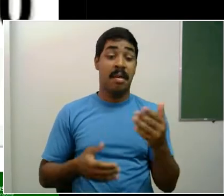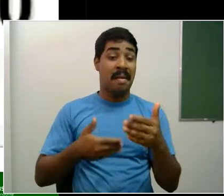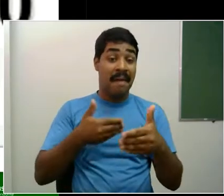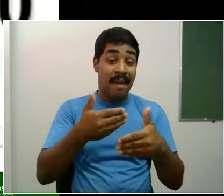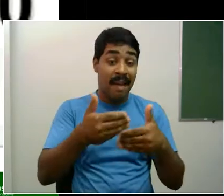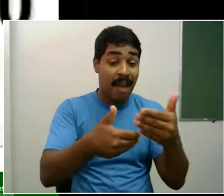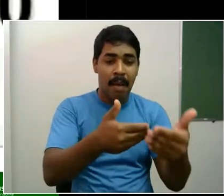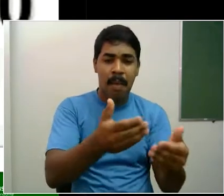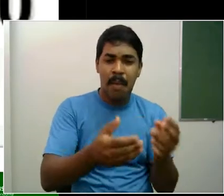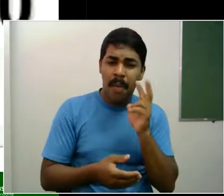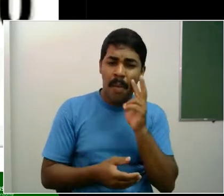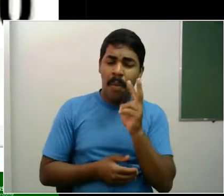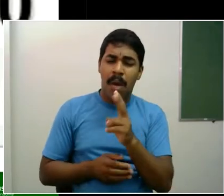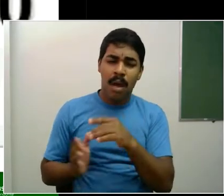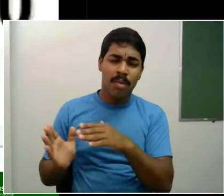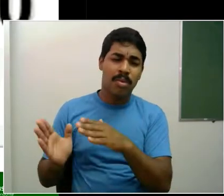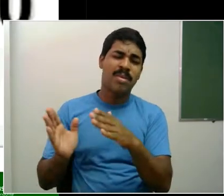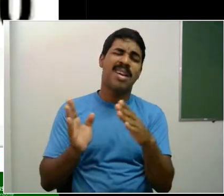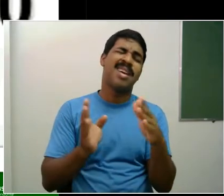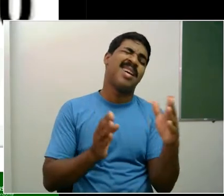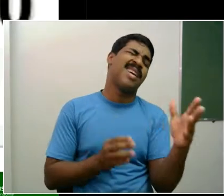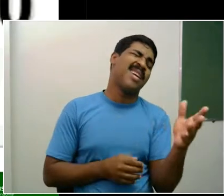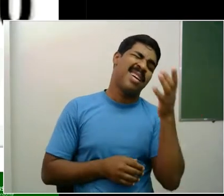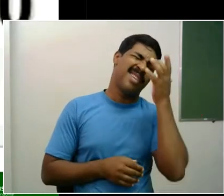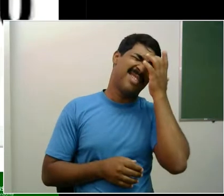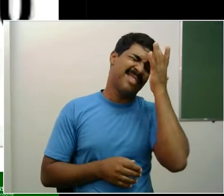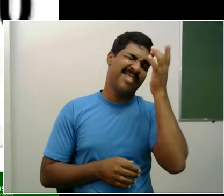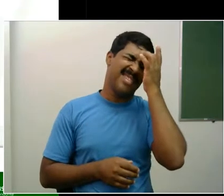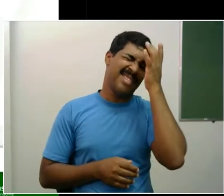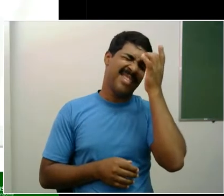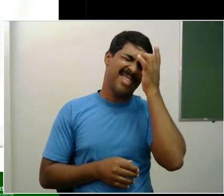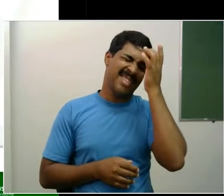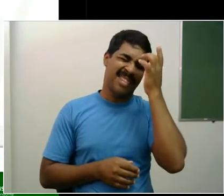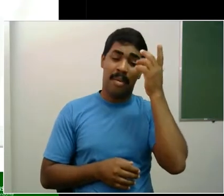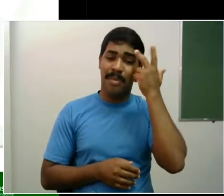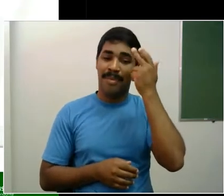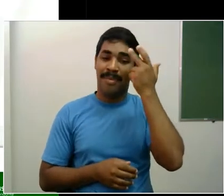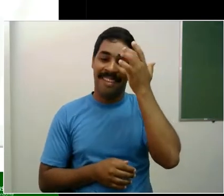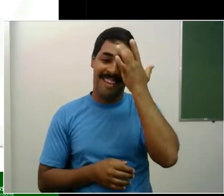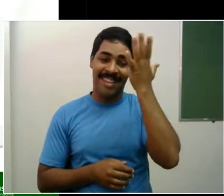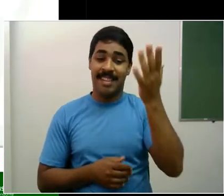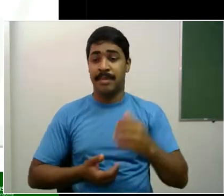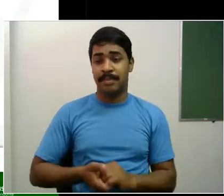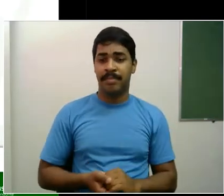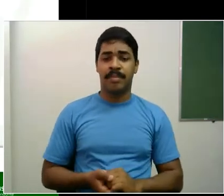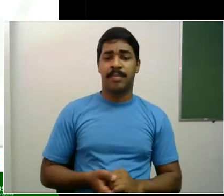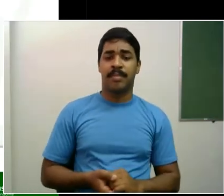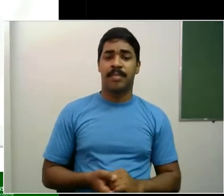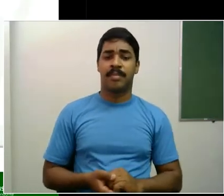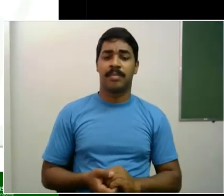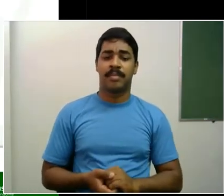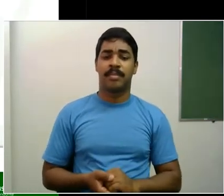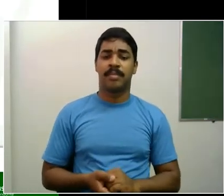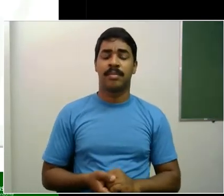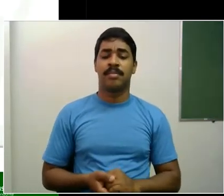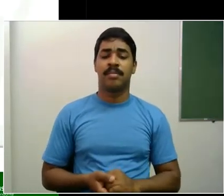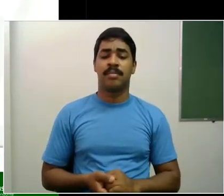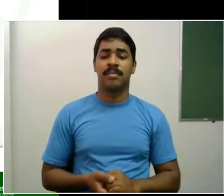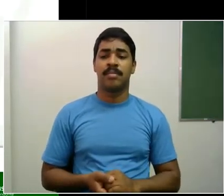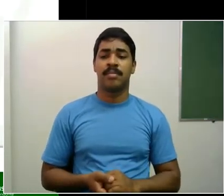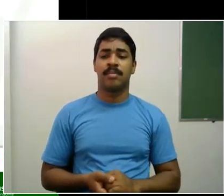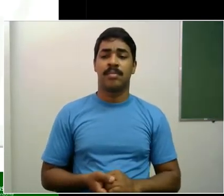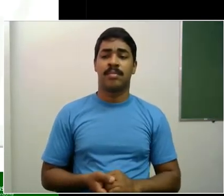que é de boa isso daqui, conteúdo facílimo. Bem, então nós temos o